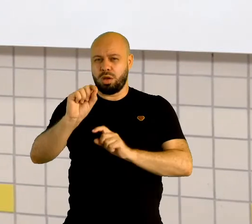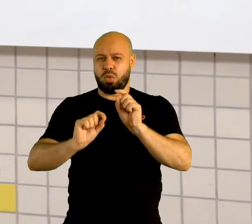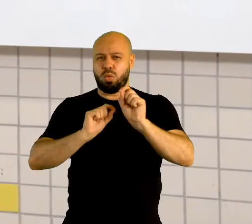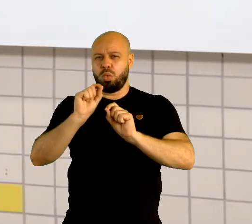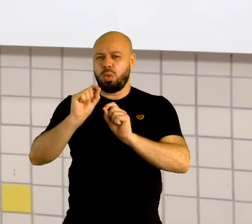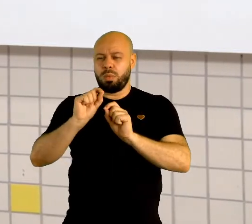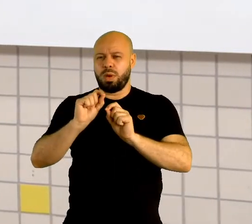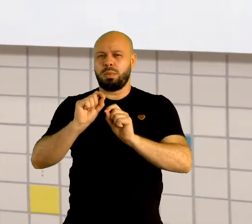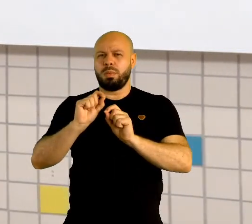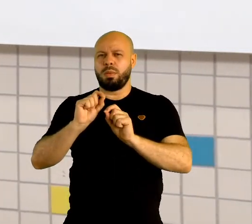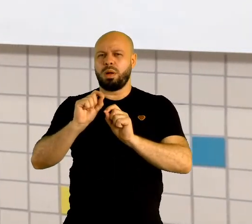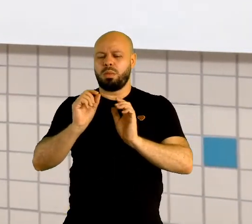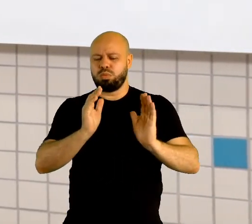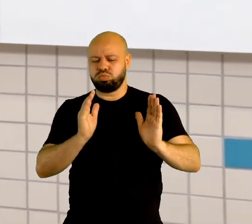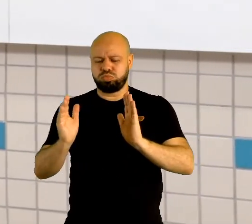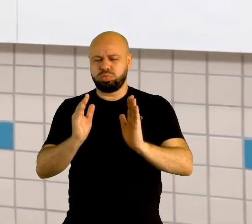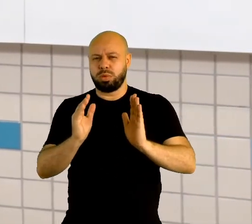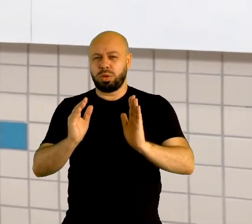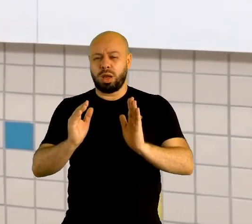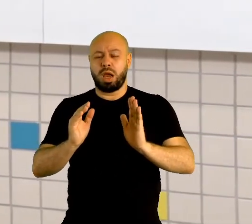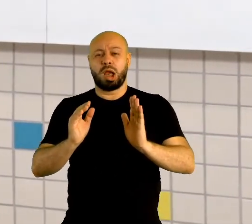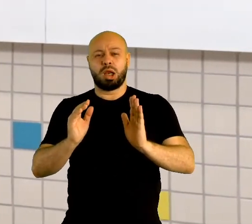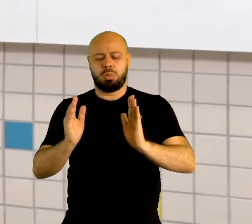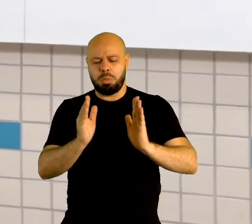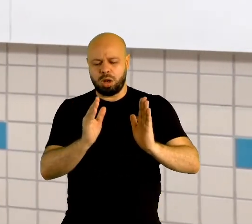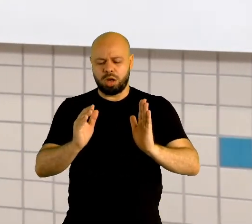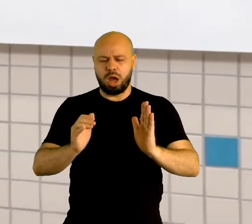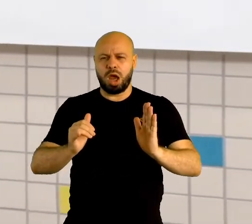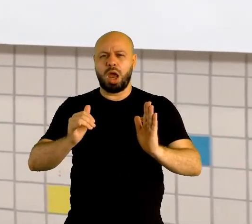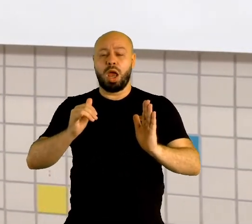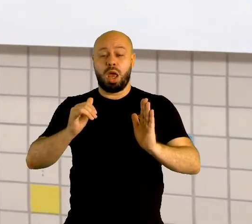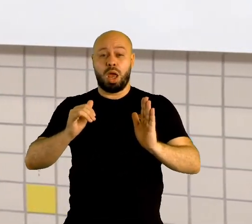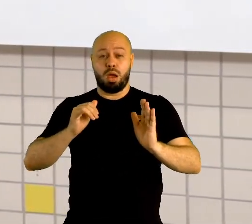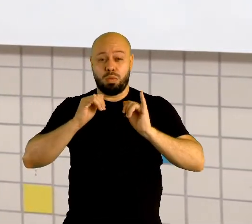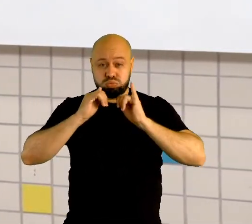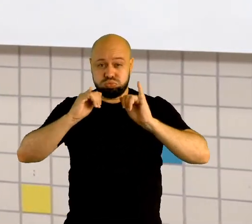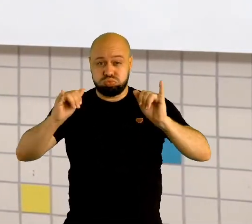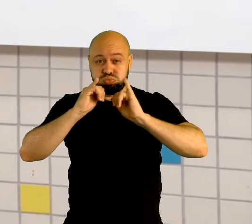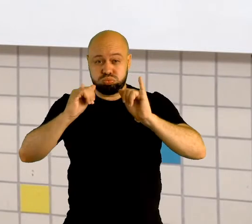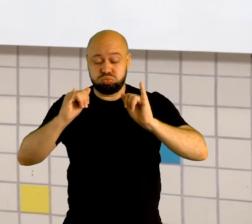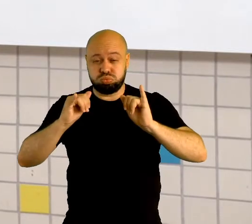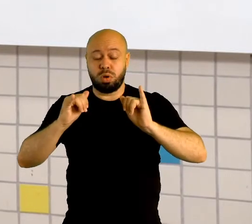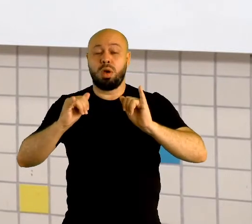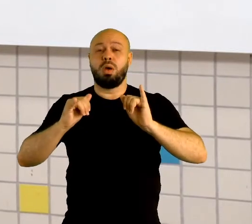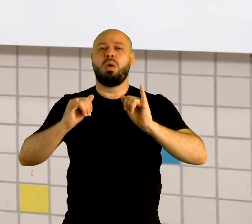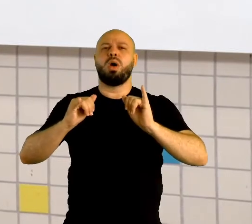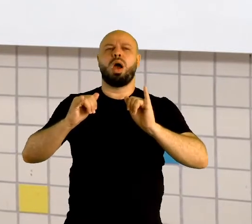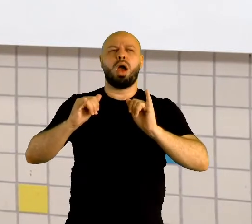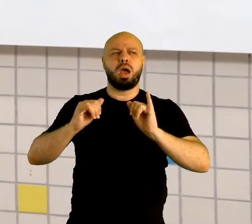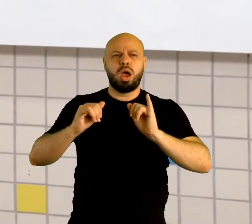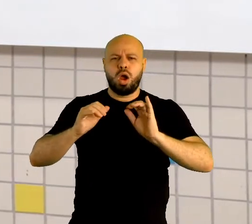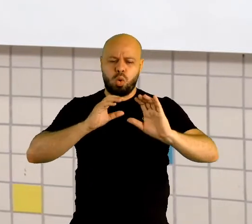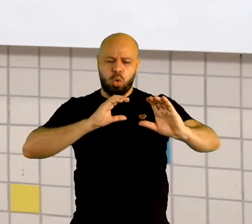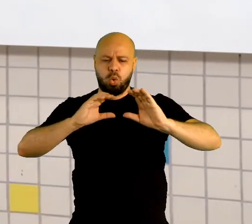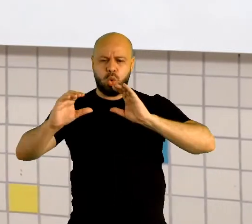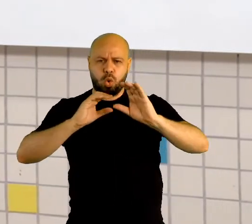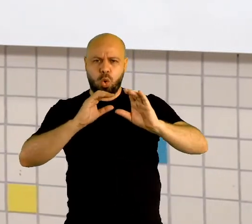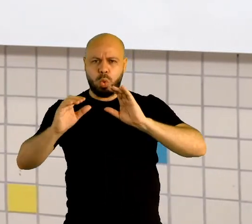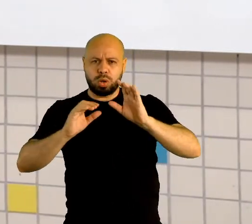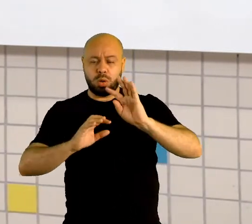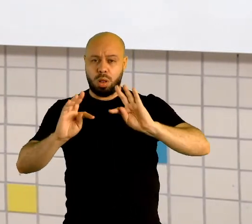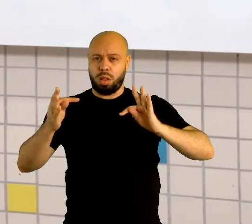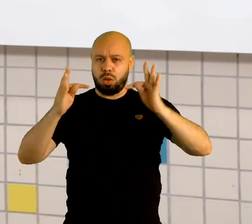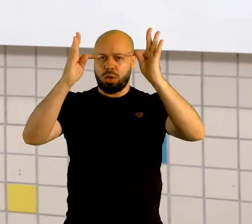como a era da informação e das telecomunicações. E aí começaram a surgir essas coisinhas que vocês gostam